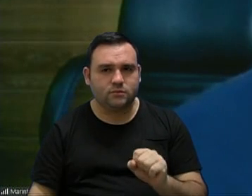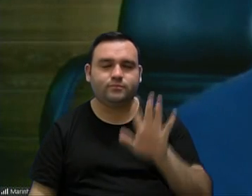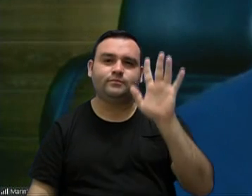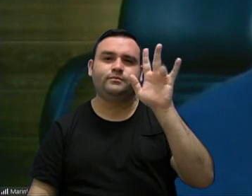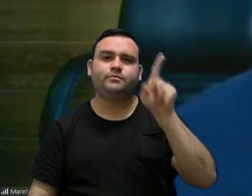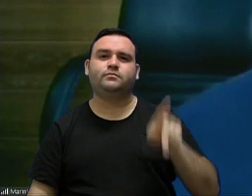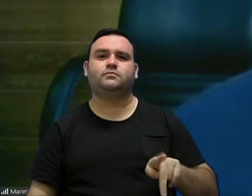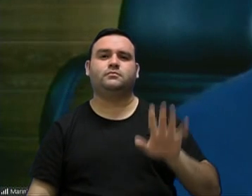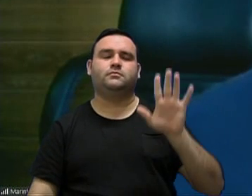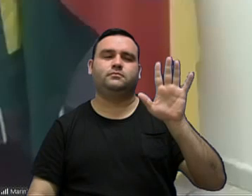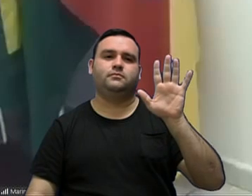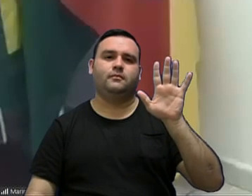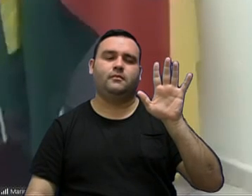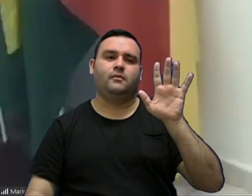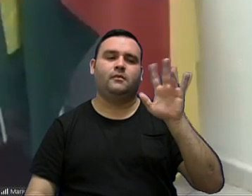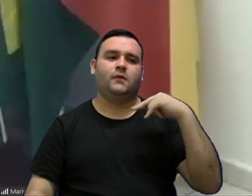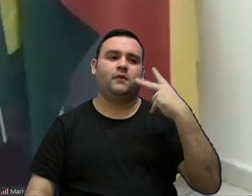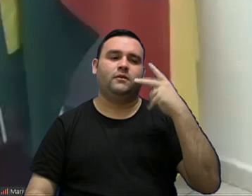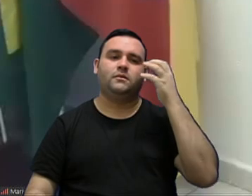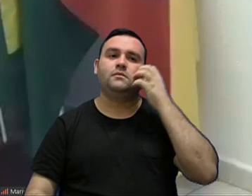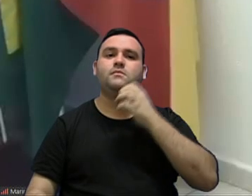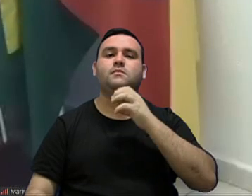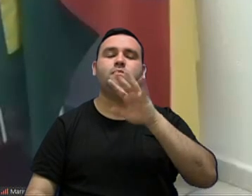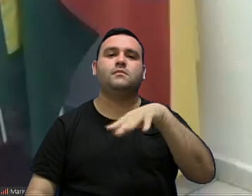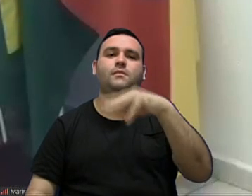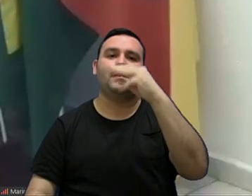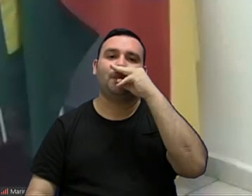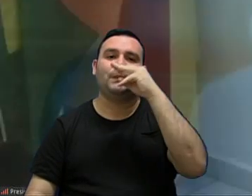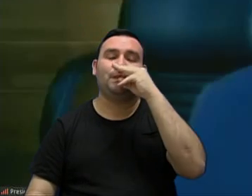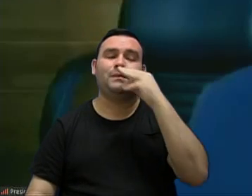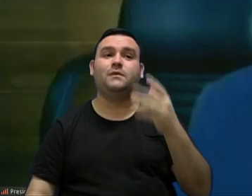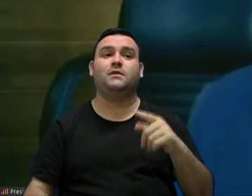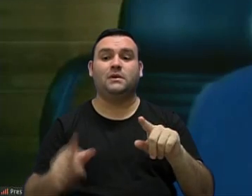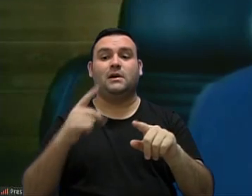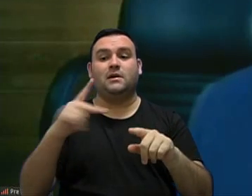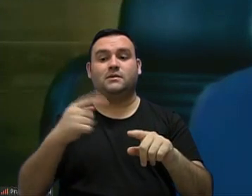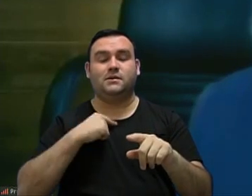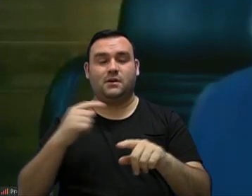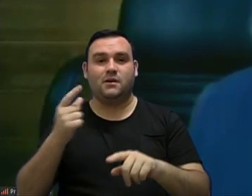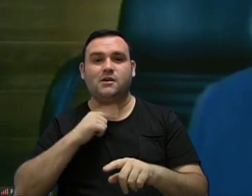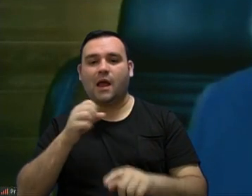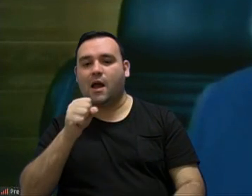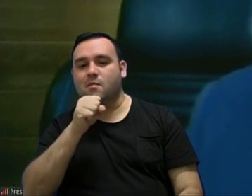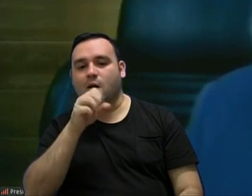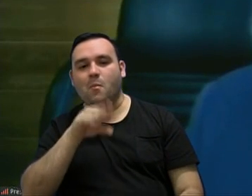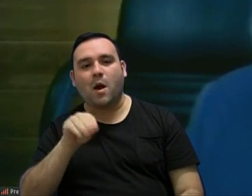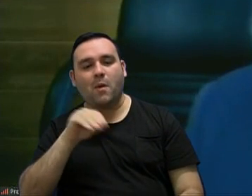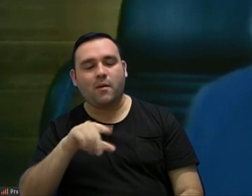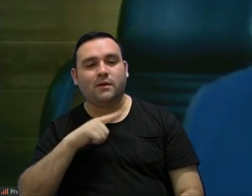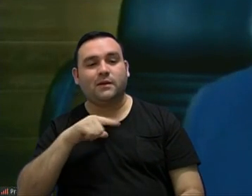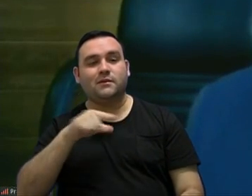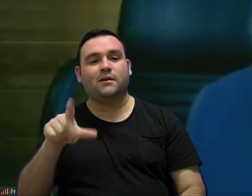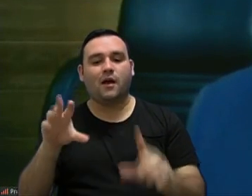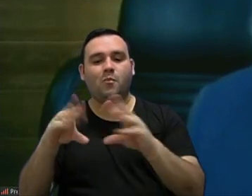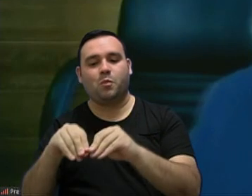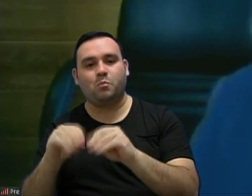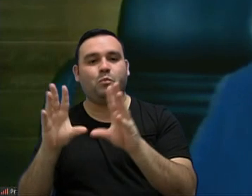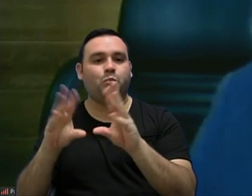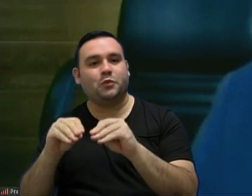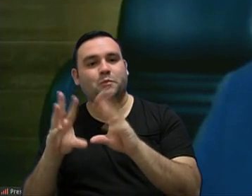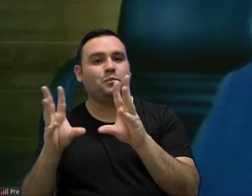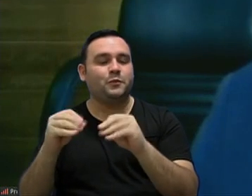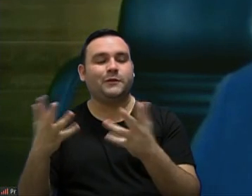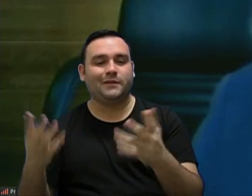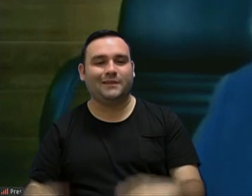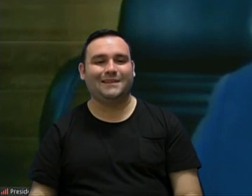Presidente Dini. O vereador Martinez, eu abri seu microfone, vereador, e você desativou ele,